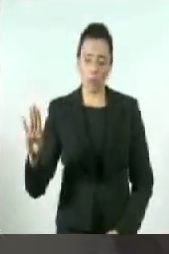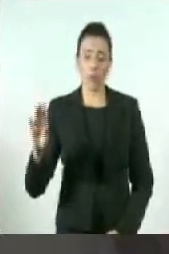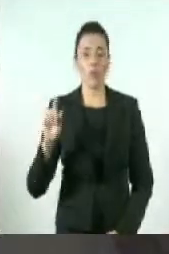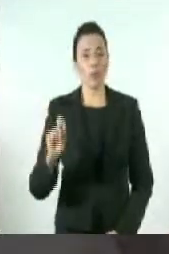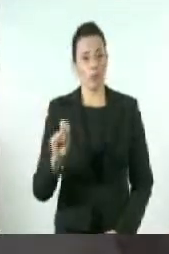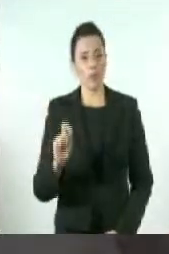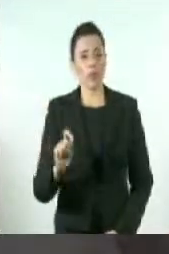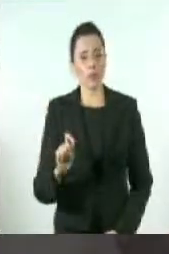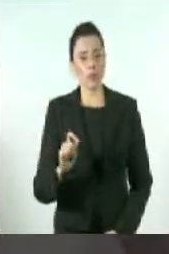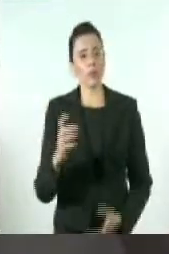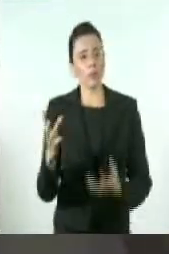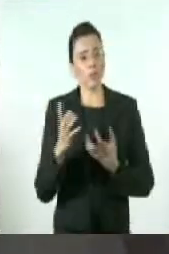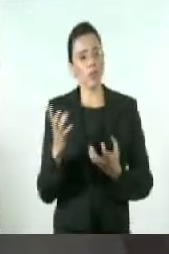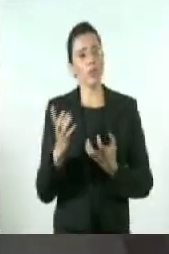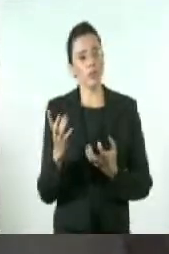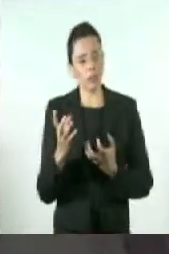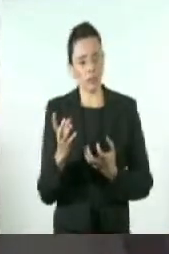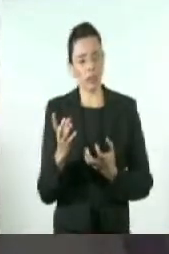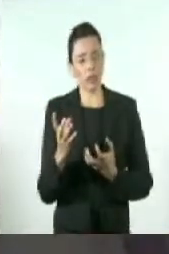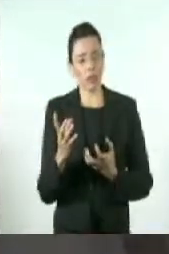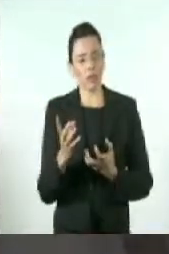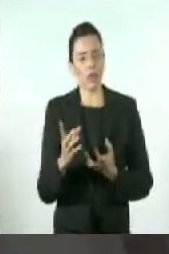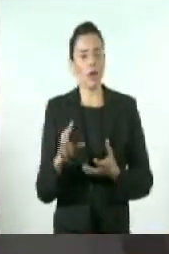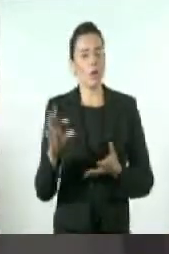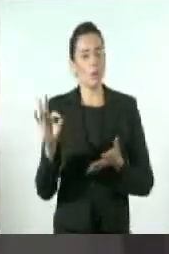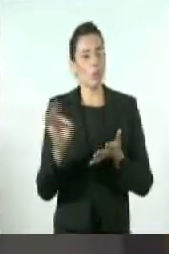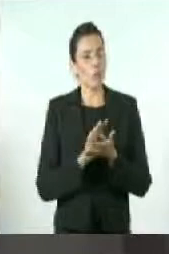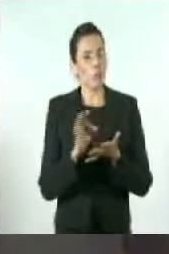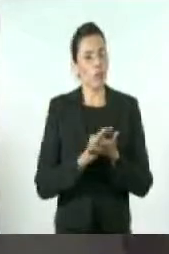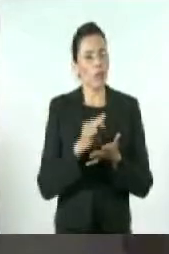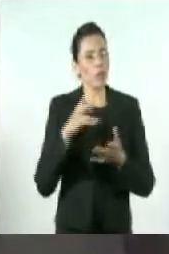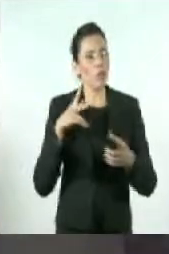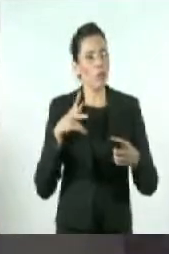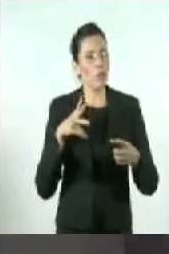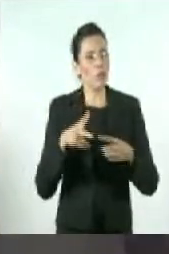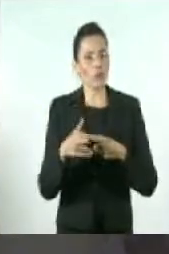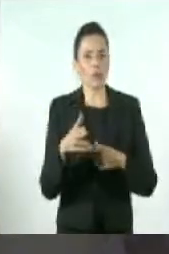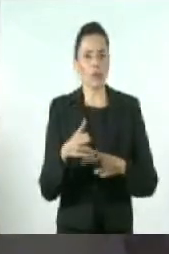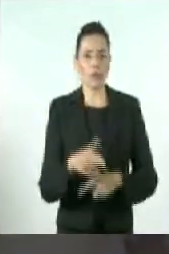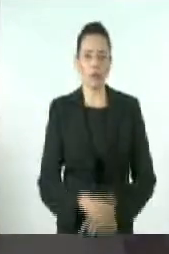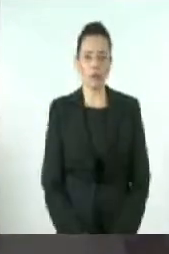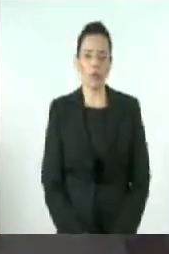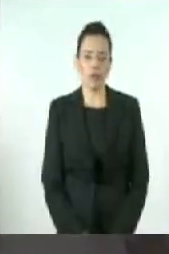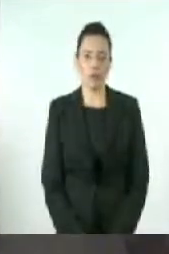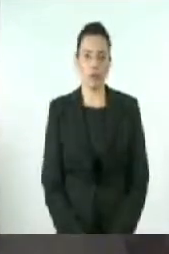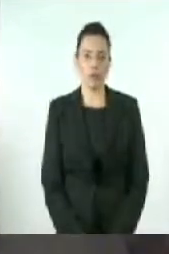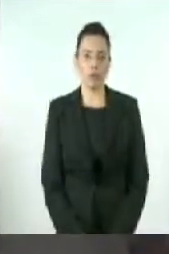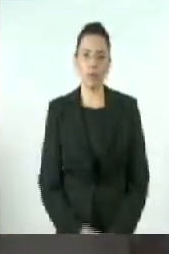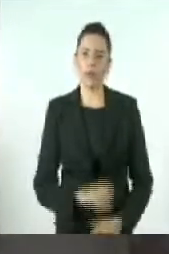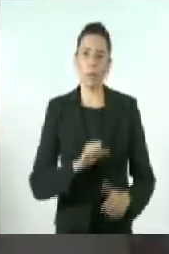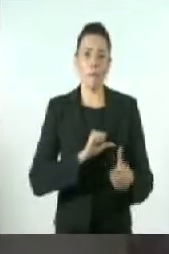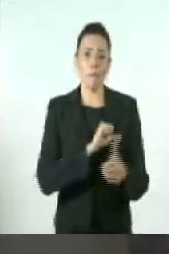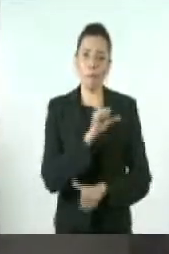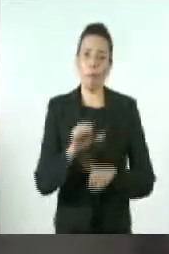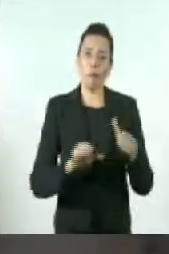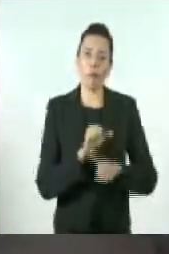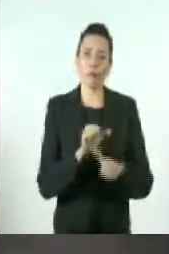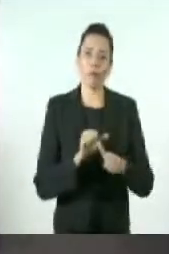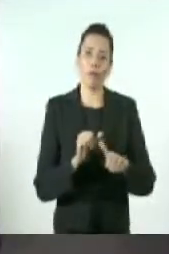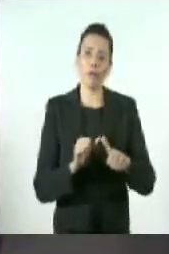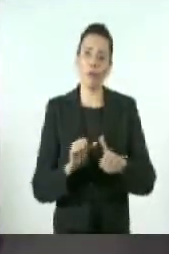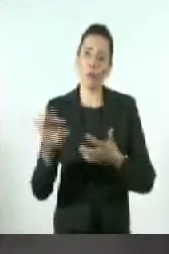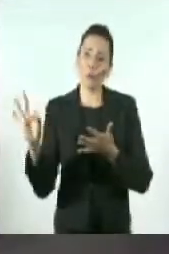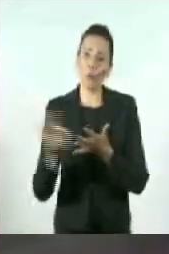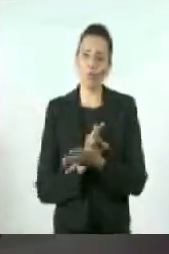mas isso não é objeto do nosso discurso. Eu vou chegar onde Vossa Excelência estava falando. Mas eu trago esse ponto. Estou